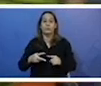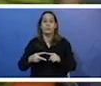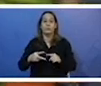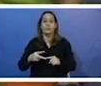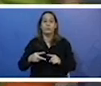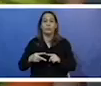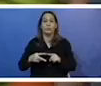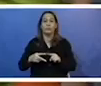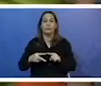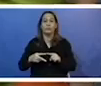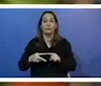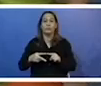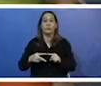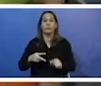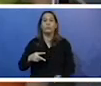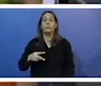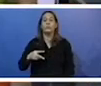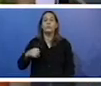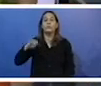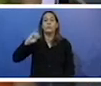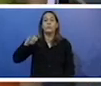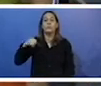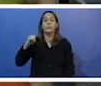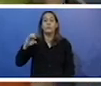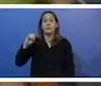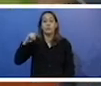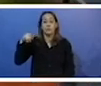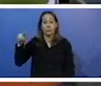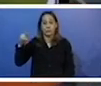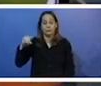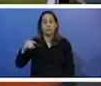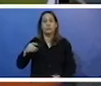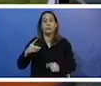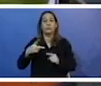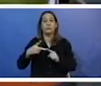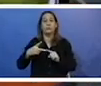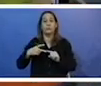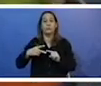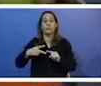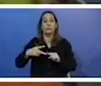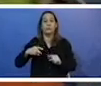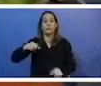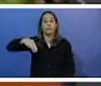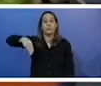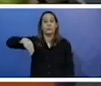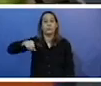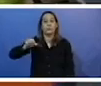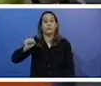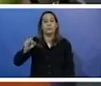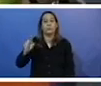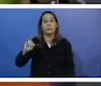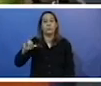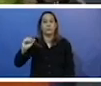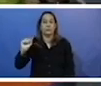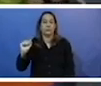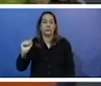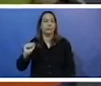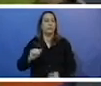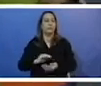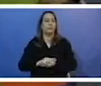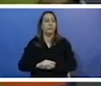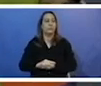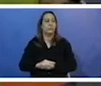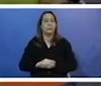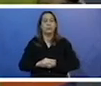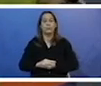que que a gente sabe? Porque está aqui, ó, João e Maria, e a gente sabe também por quê? Por causa da referência